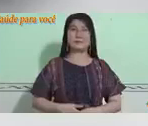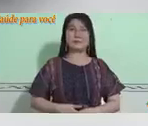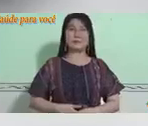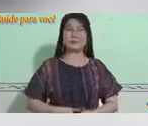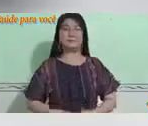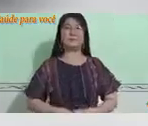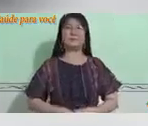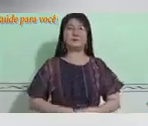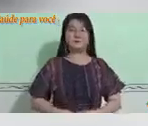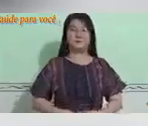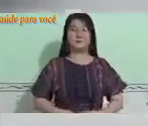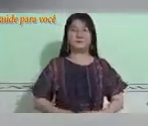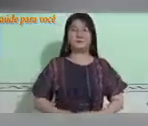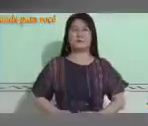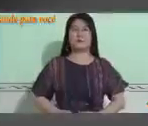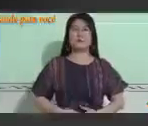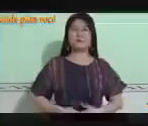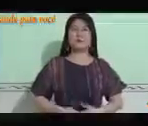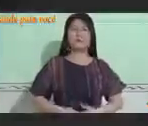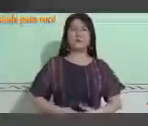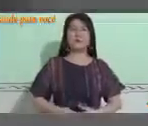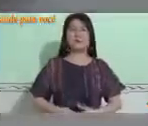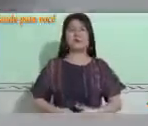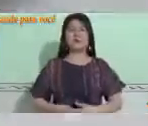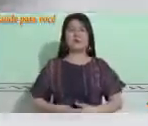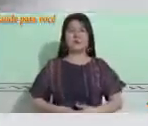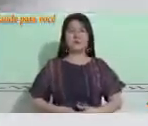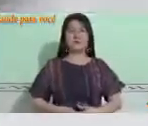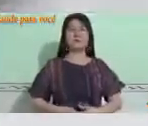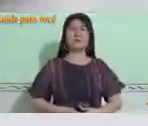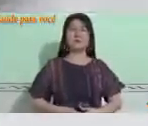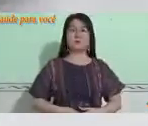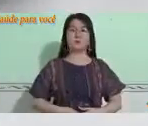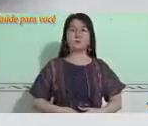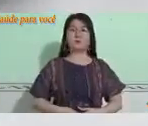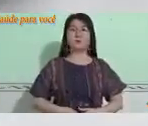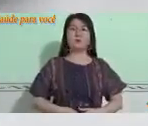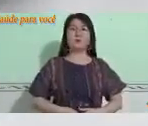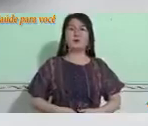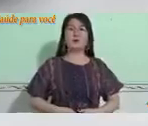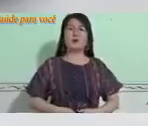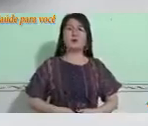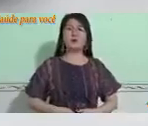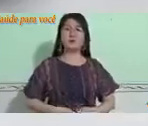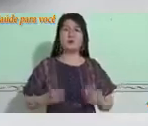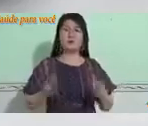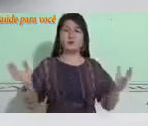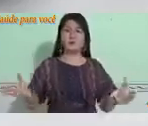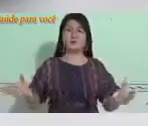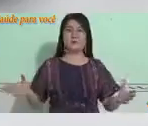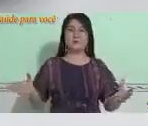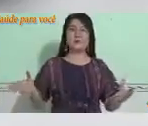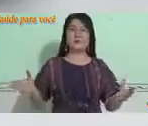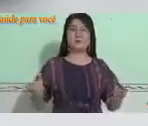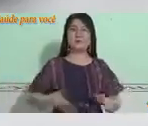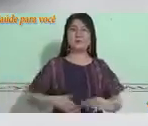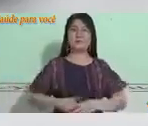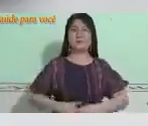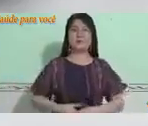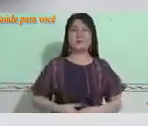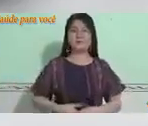EDVSERRETIRDOCERCADE 3 dias depois da cirurgia no hospital, sendo também retirados os pontos quando estes estão